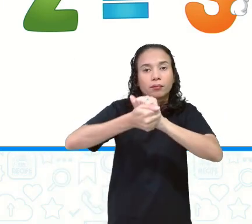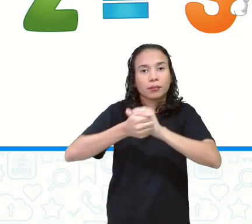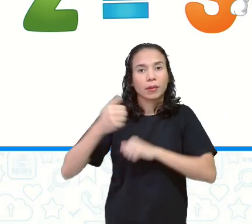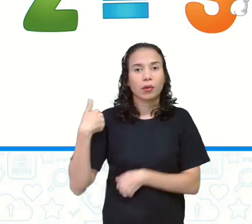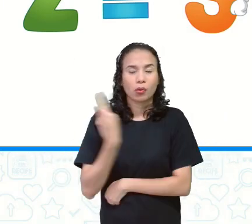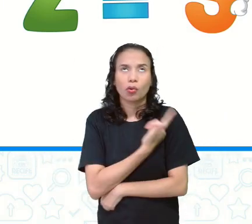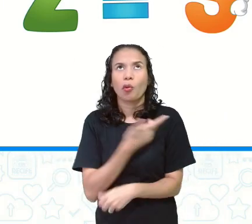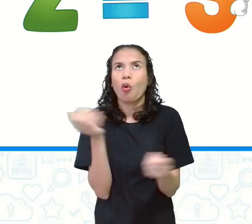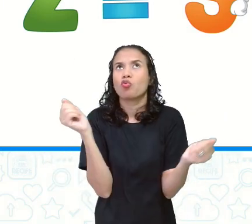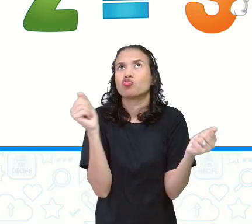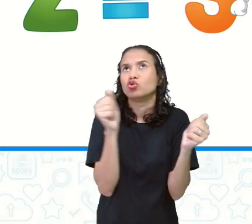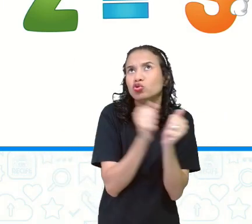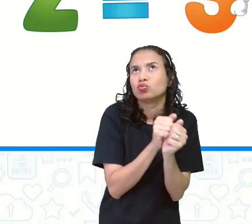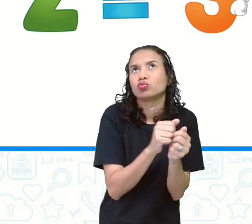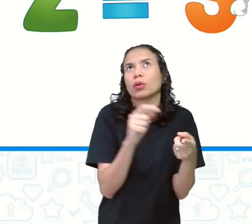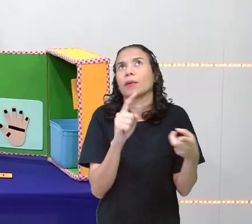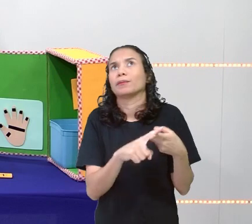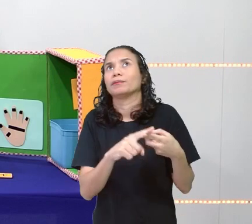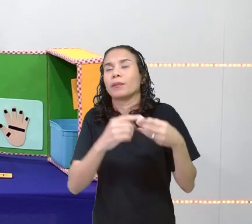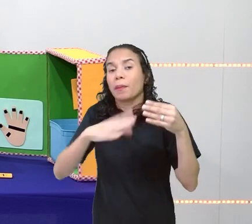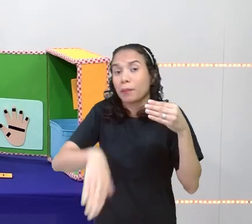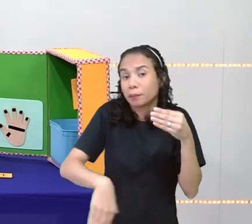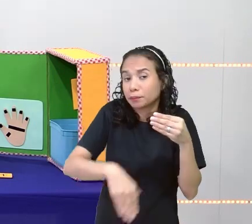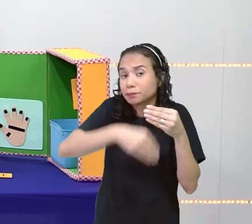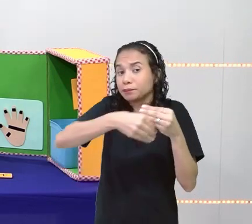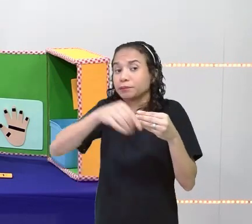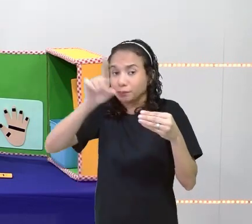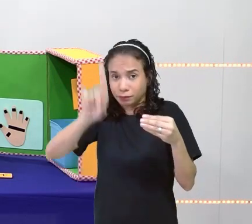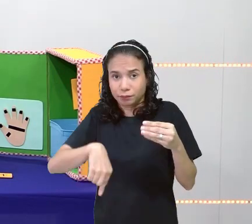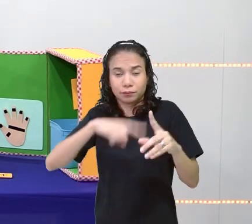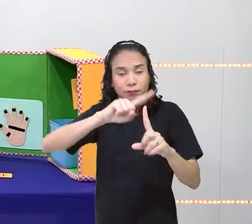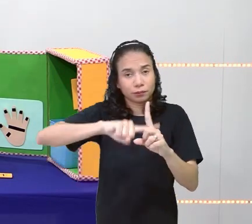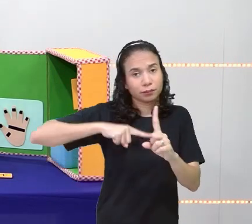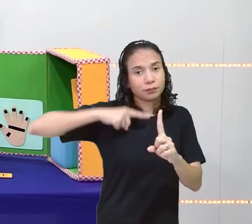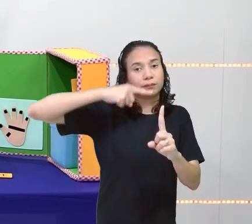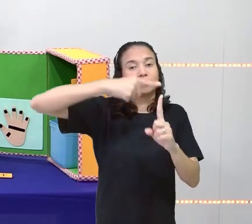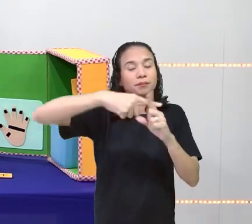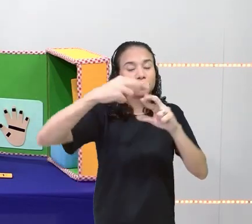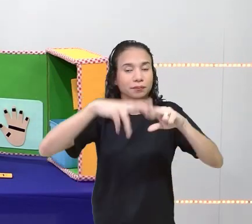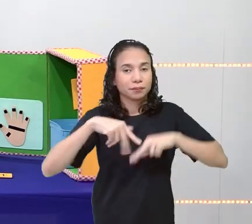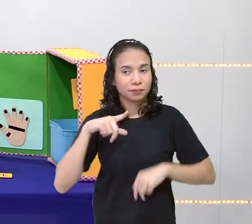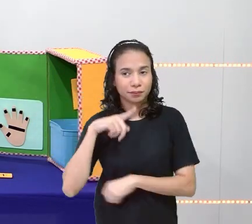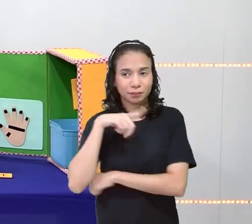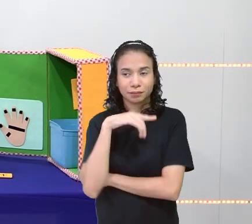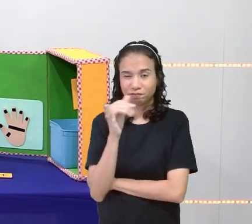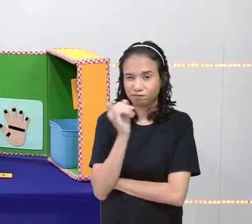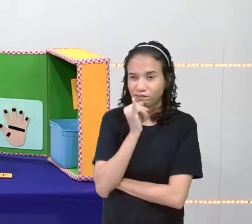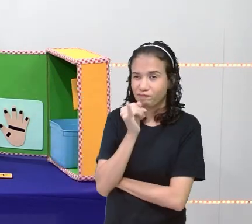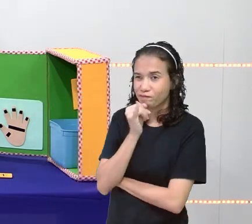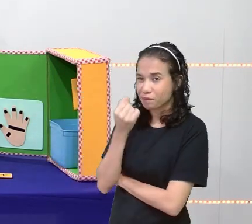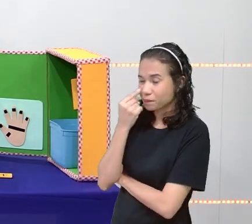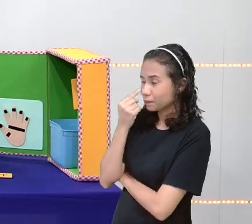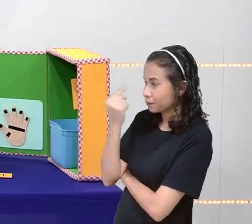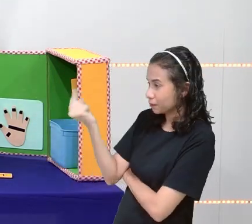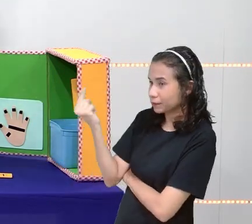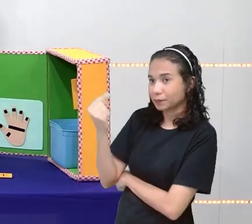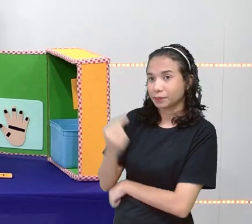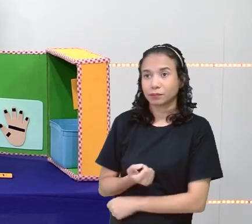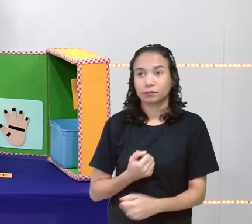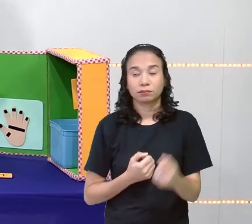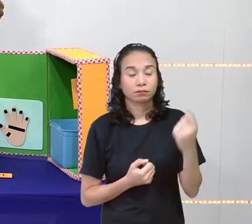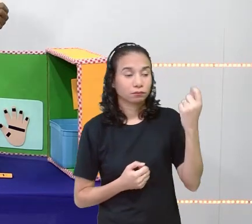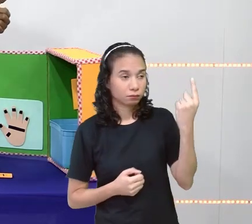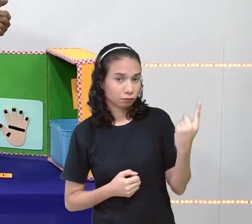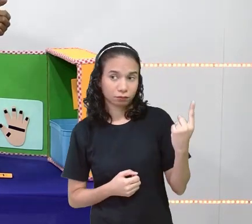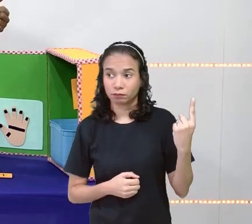junta, quando a gente acrescenta, a gente faz uma adição. E aí já tem um exemplo no slide. Eu tenho um